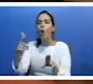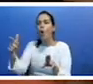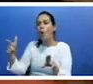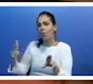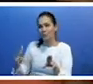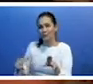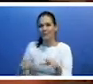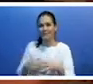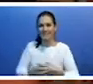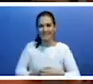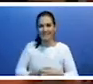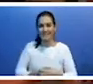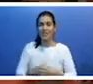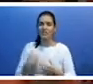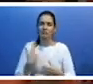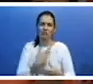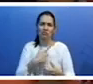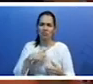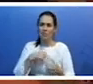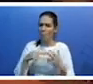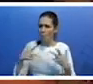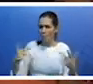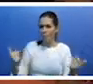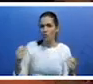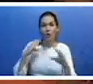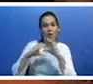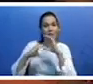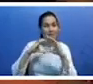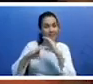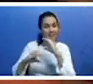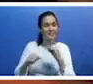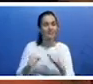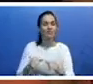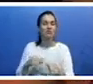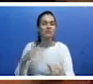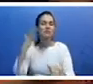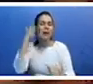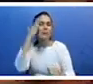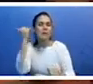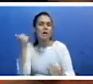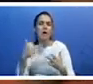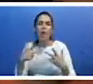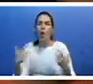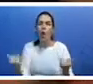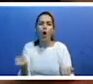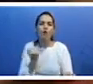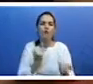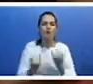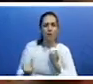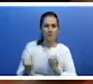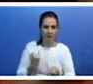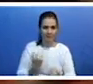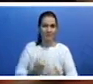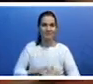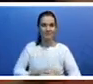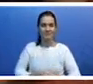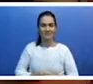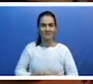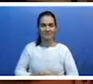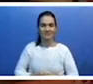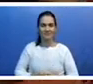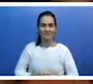hoje nós temos vários meios, né, de buscarmos informações. Então, nós podemos procurar em